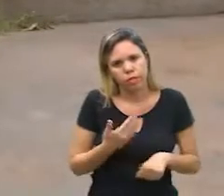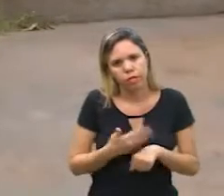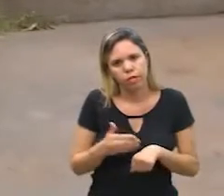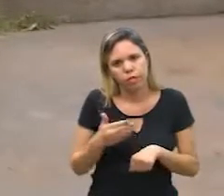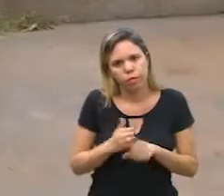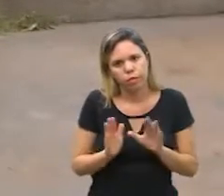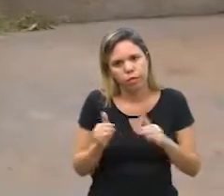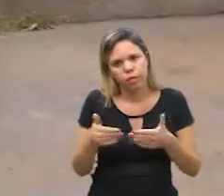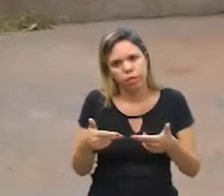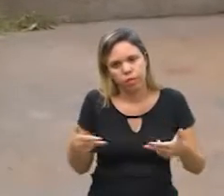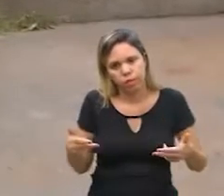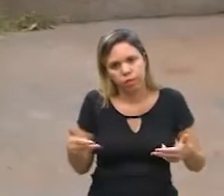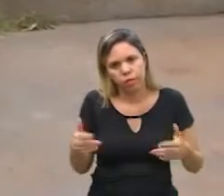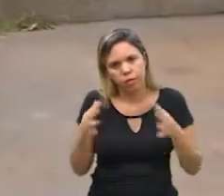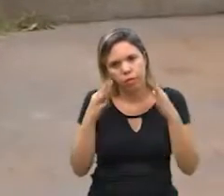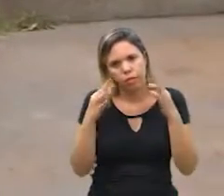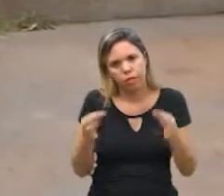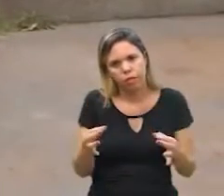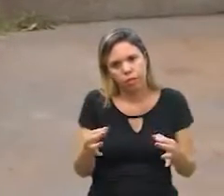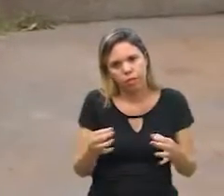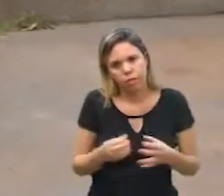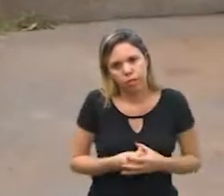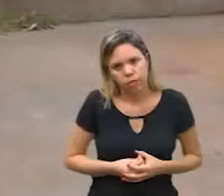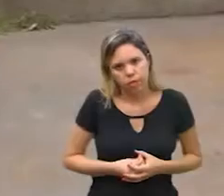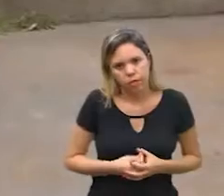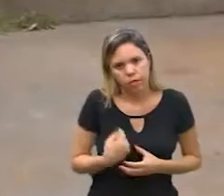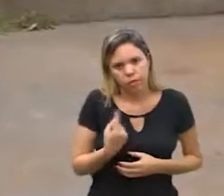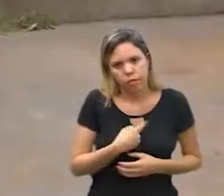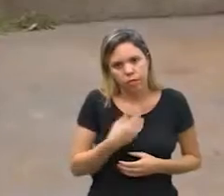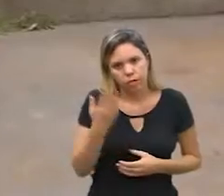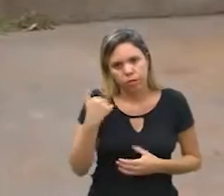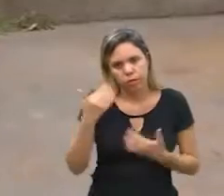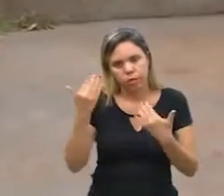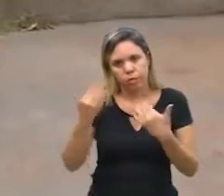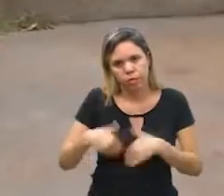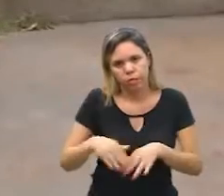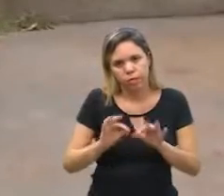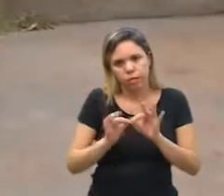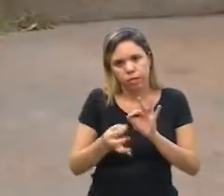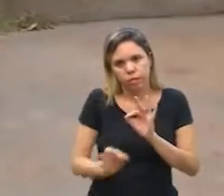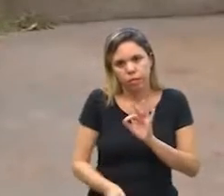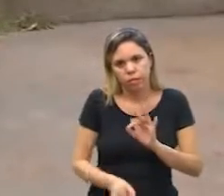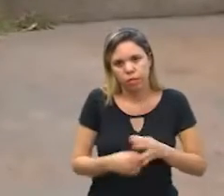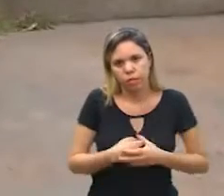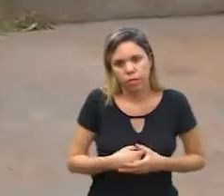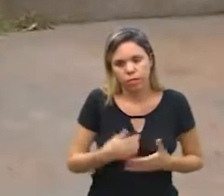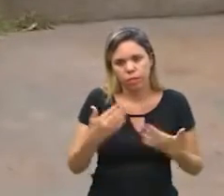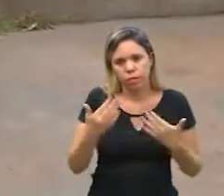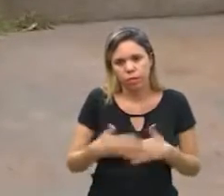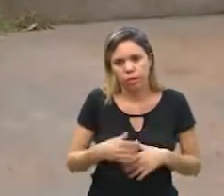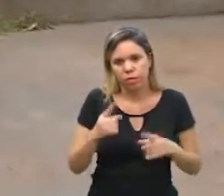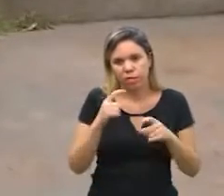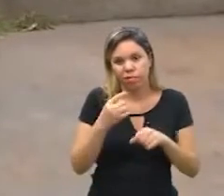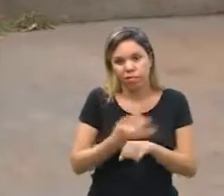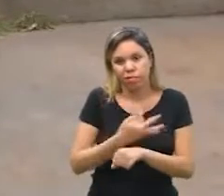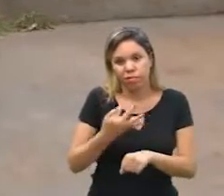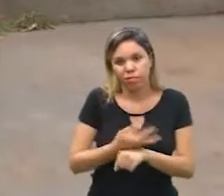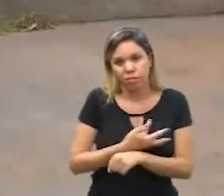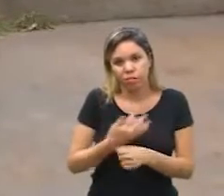como treinar a concentração, a atenção, porque a gente sabe que a prova ela é extensa, ela é uma